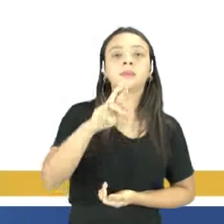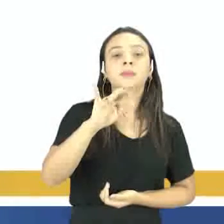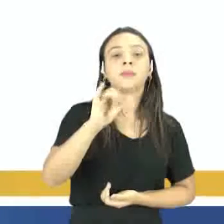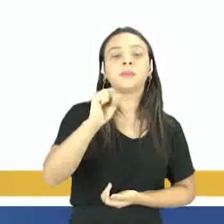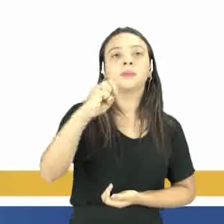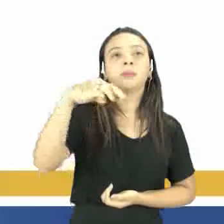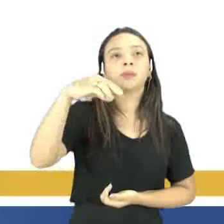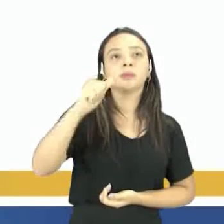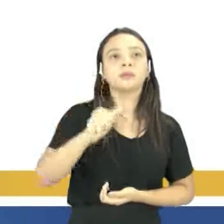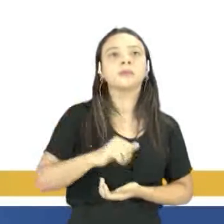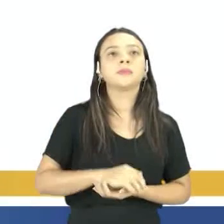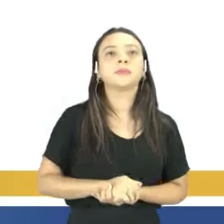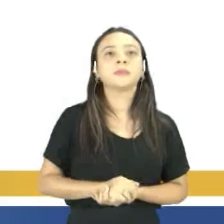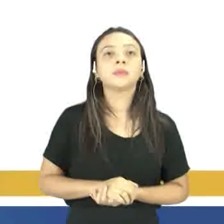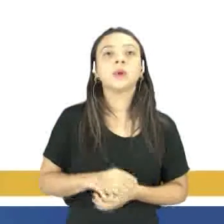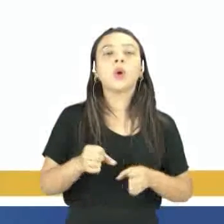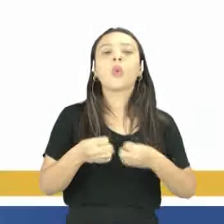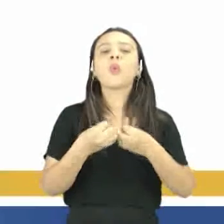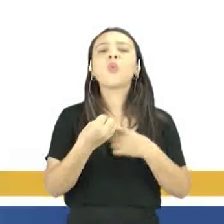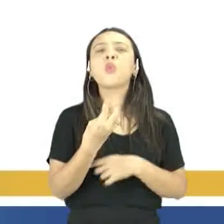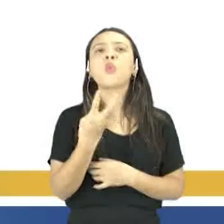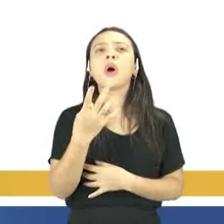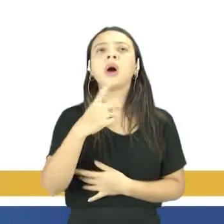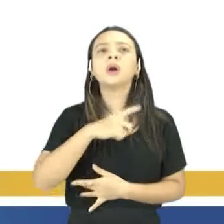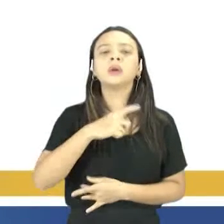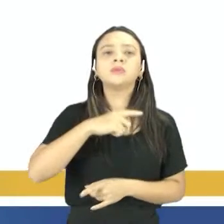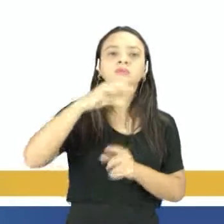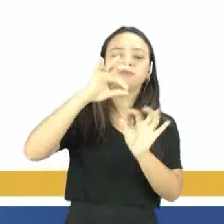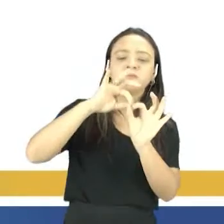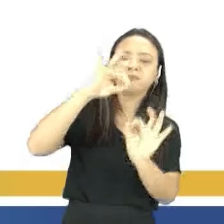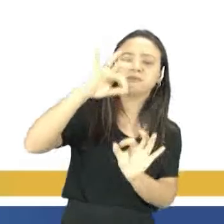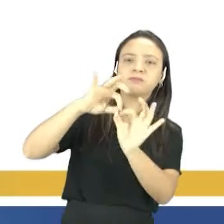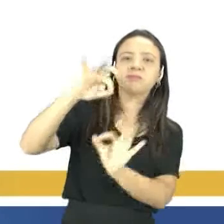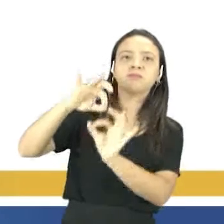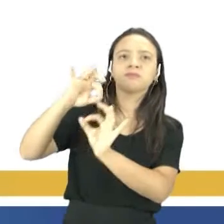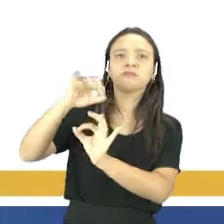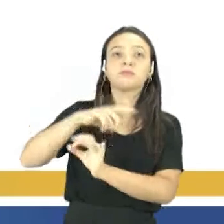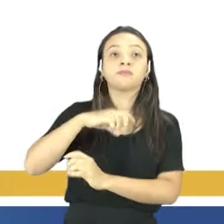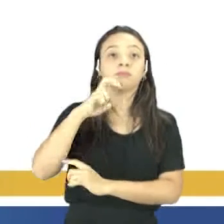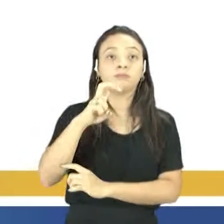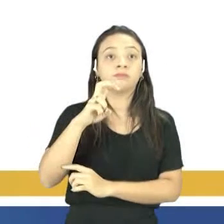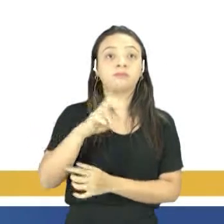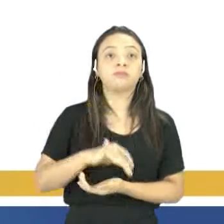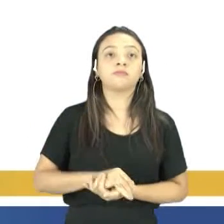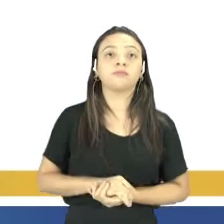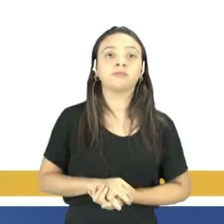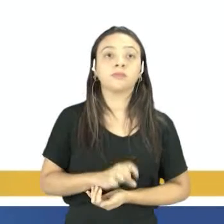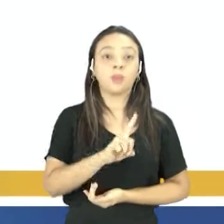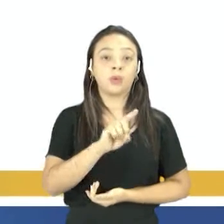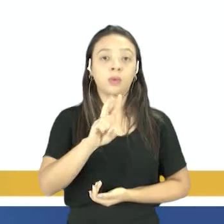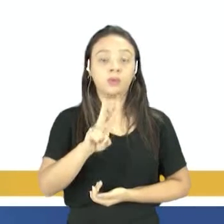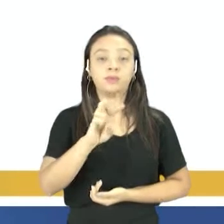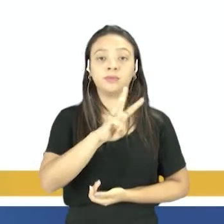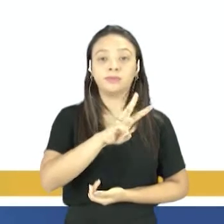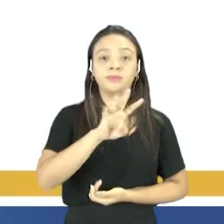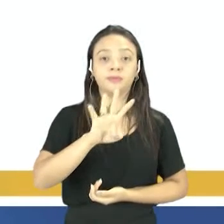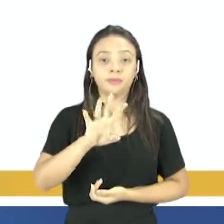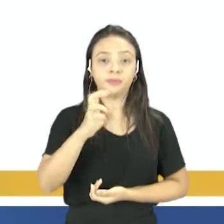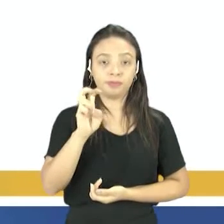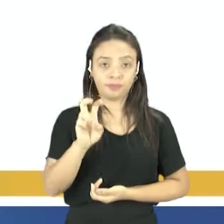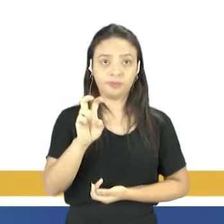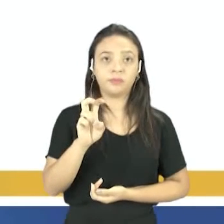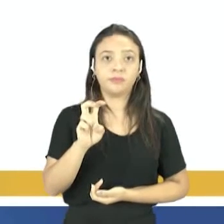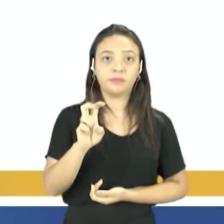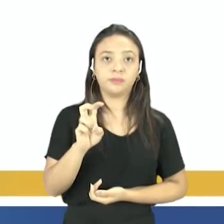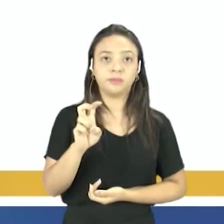1, 2, 3, 4 e 5. Aqui embaixo, 1, 2, 3,